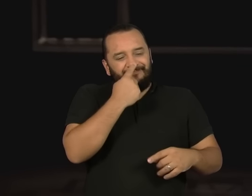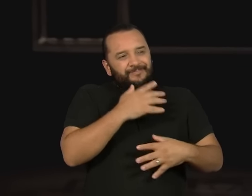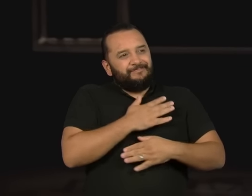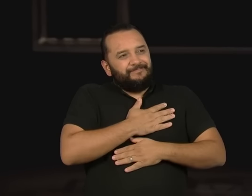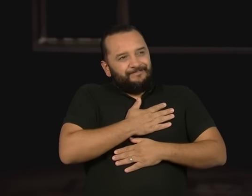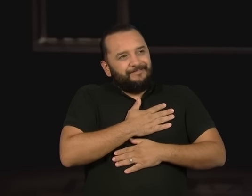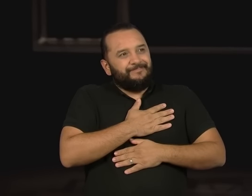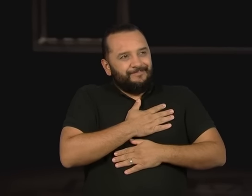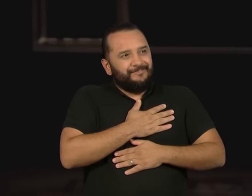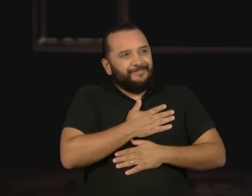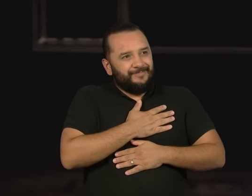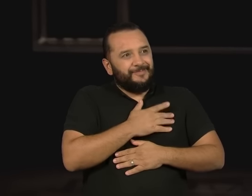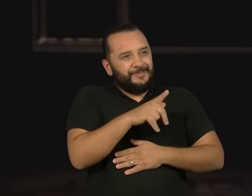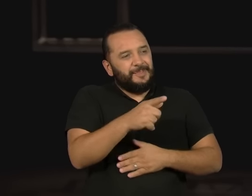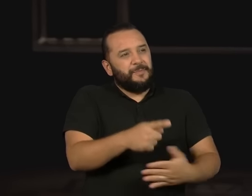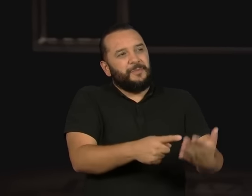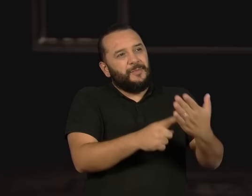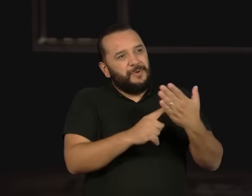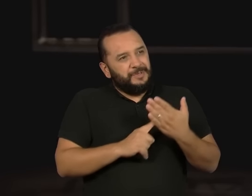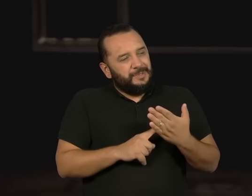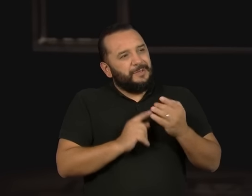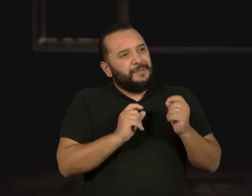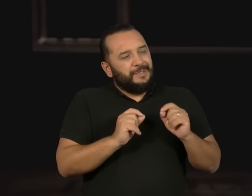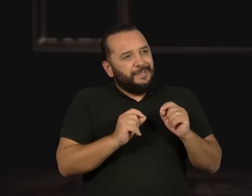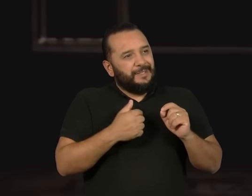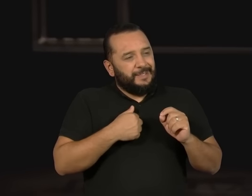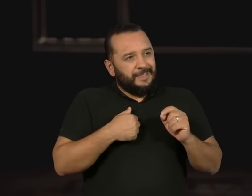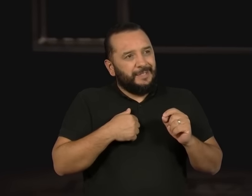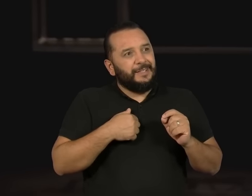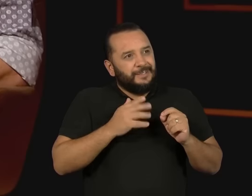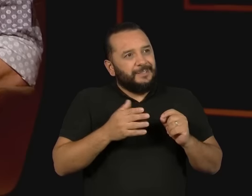Você realmente nos mostra que atuar é a sua